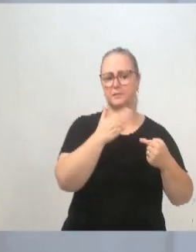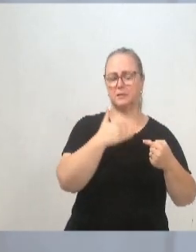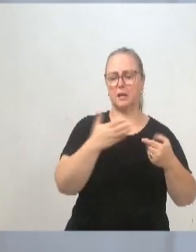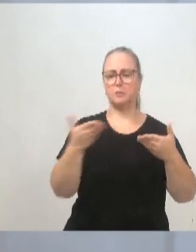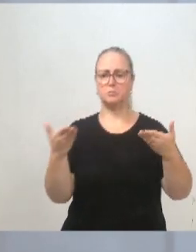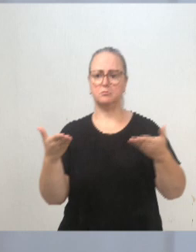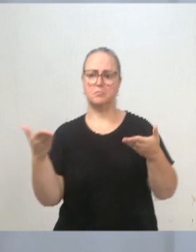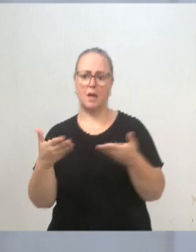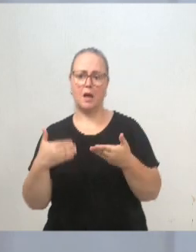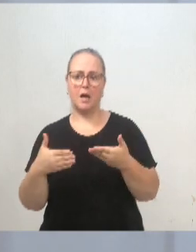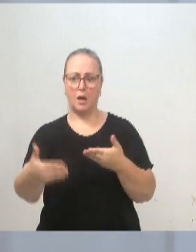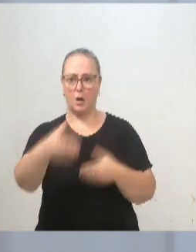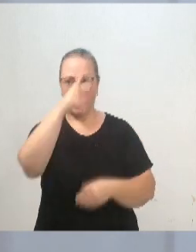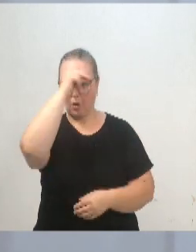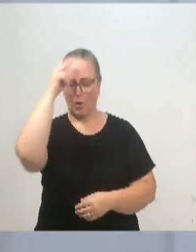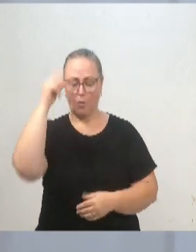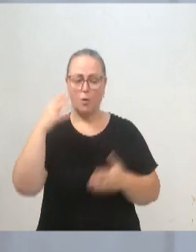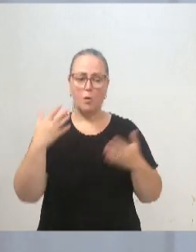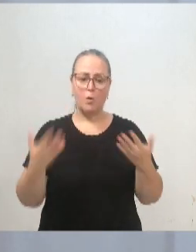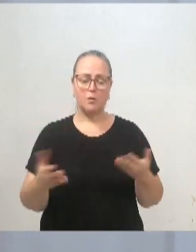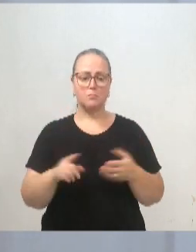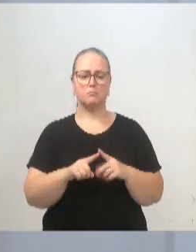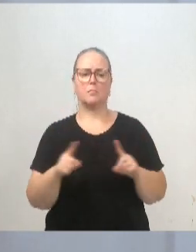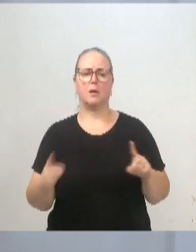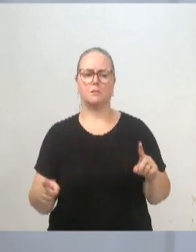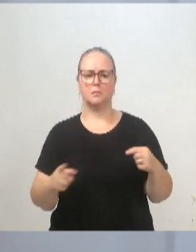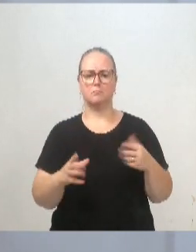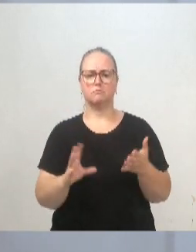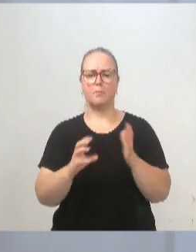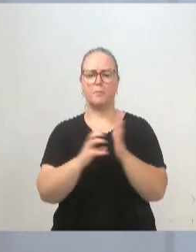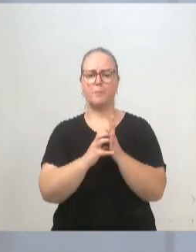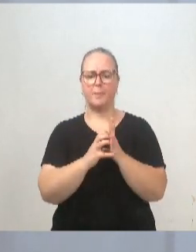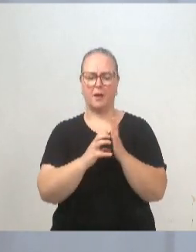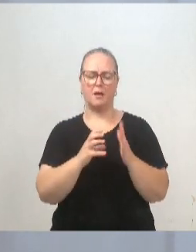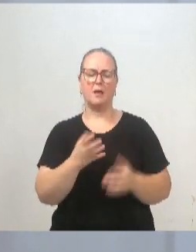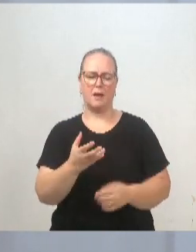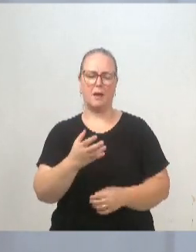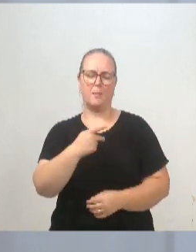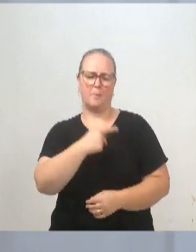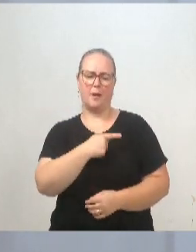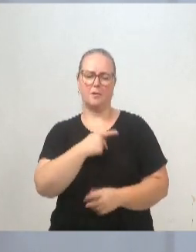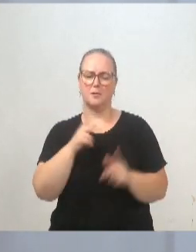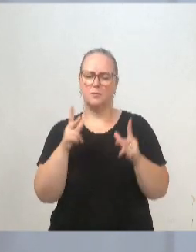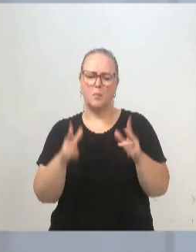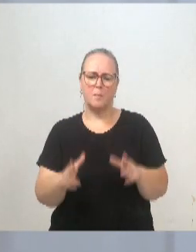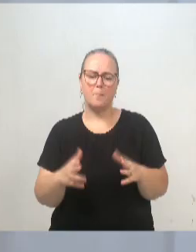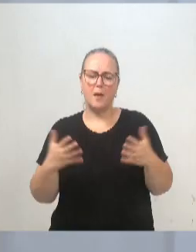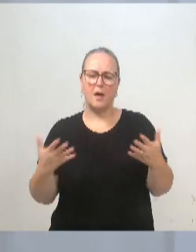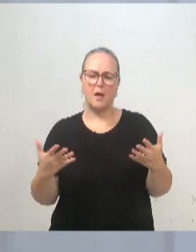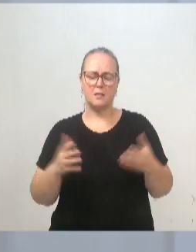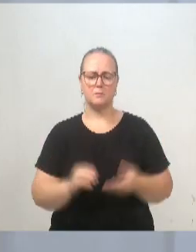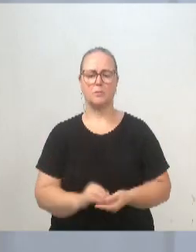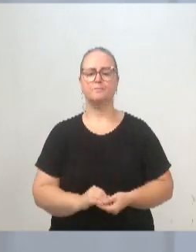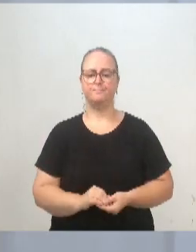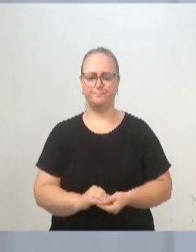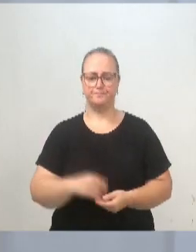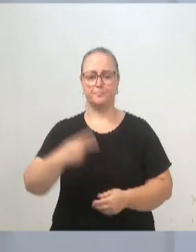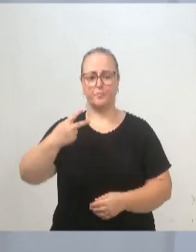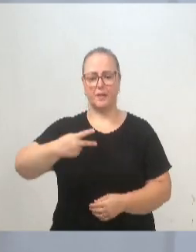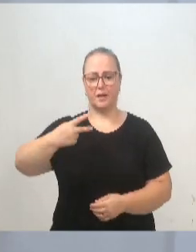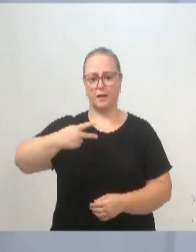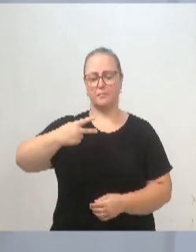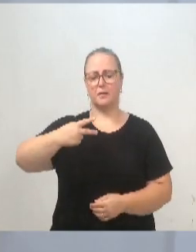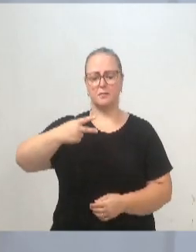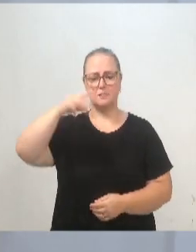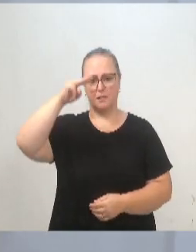saiu, que é os mesmos partidos, o mesmo partido, enfim, a continuidade, né, da gestão, tanto é que a vice-prefeita, inclusive, é a mesma.